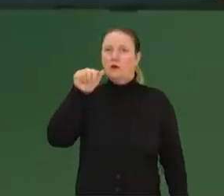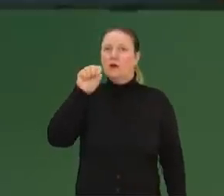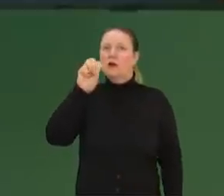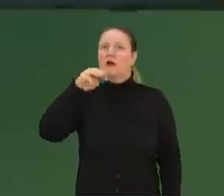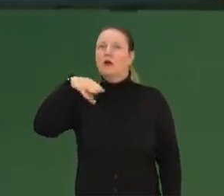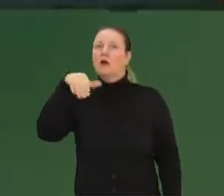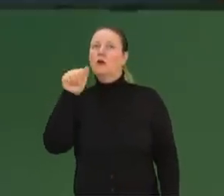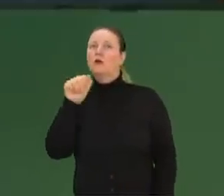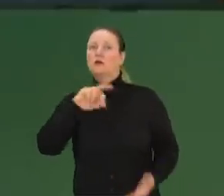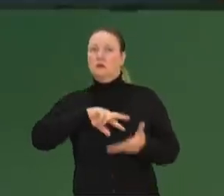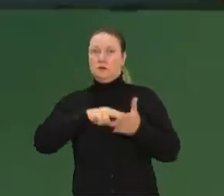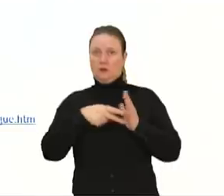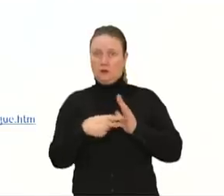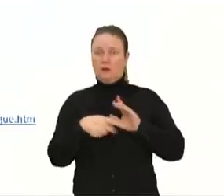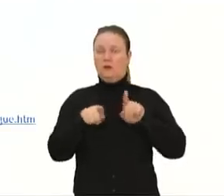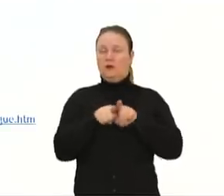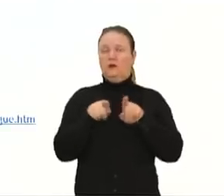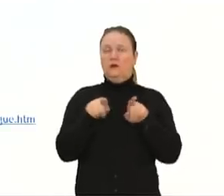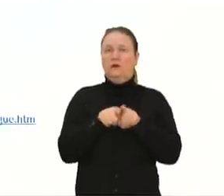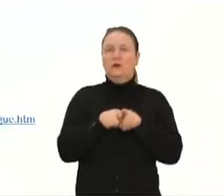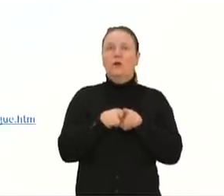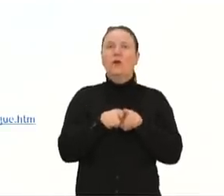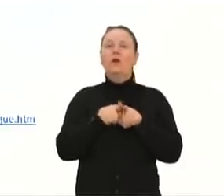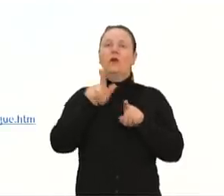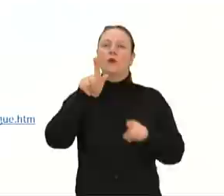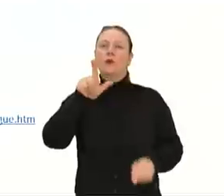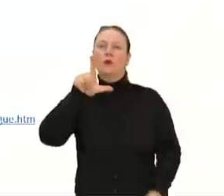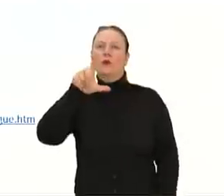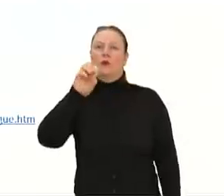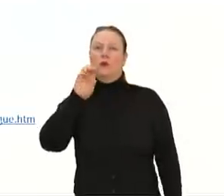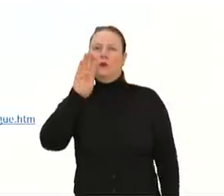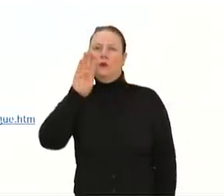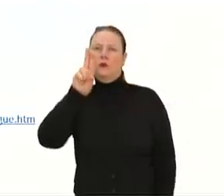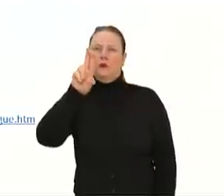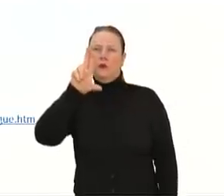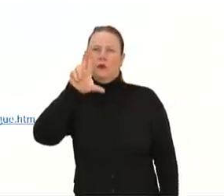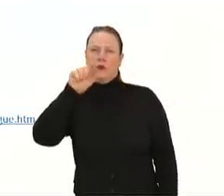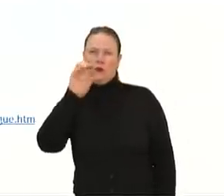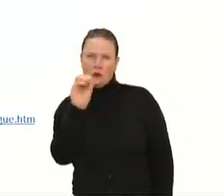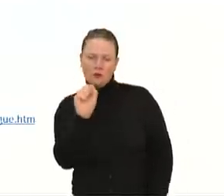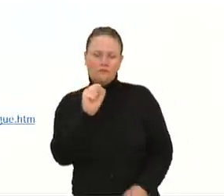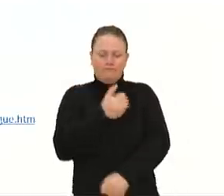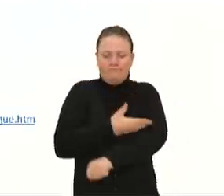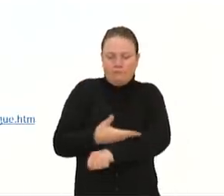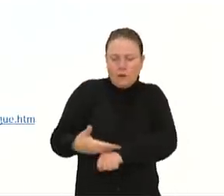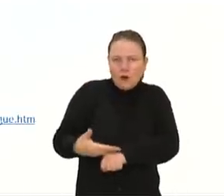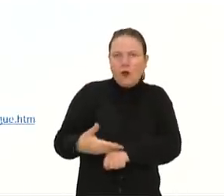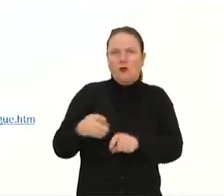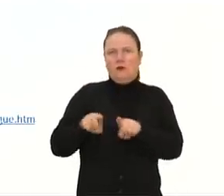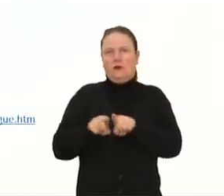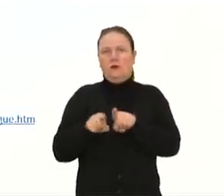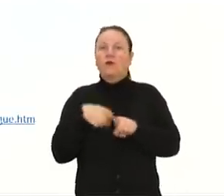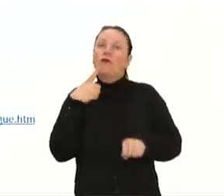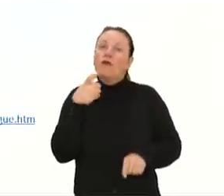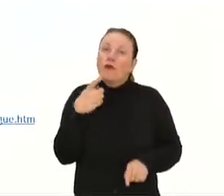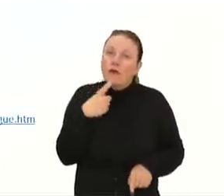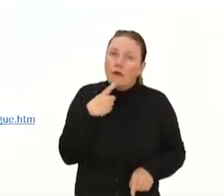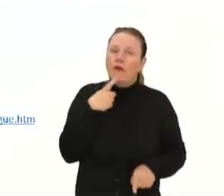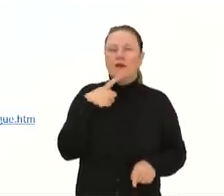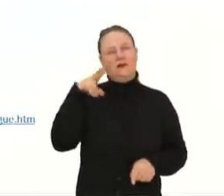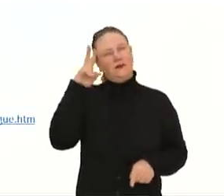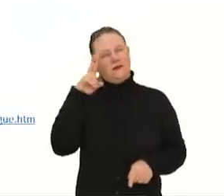dissolvidas aí no plasma são os glóbulos vermelhos, os glóbulos brancos, que nós temos ainda as plaquetas, né? Então, na aula passada, a gente